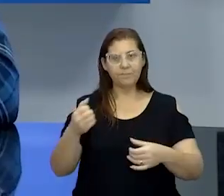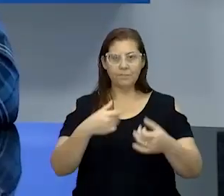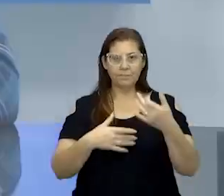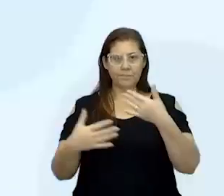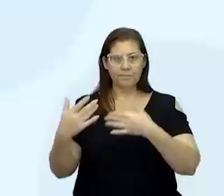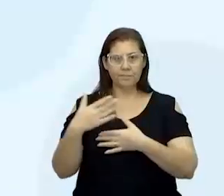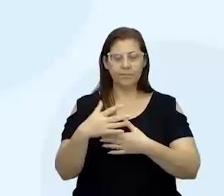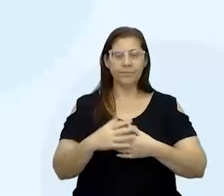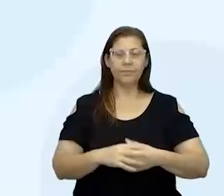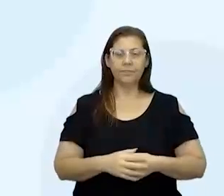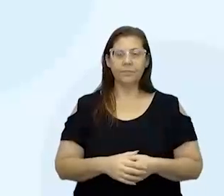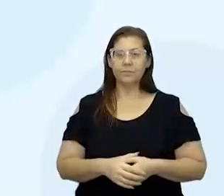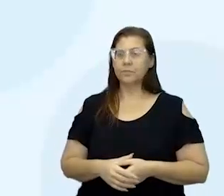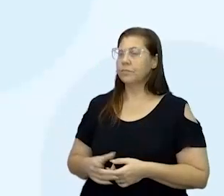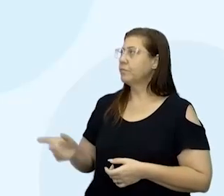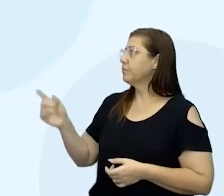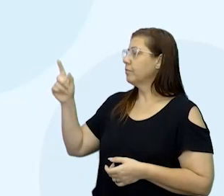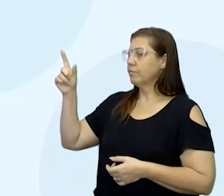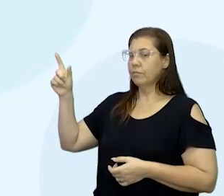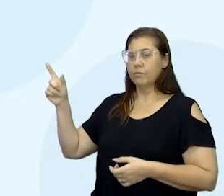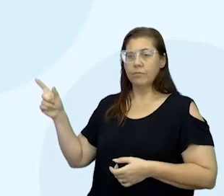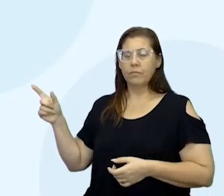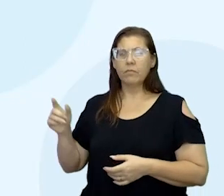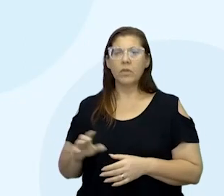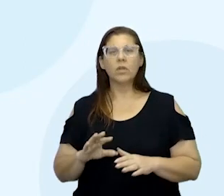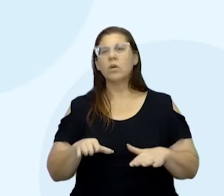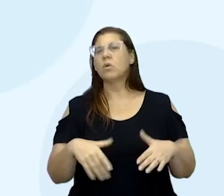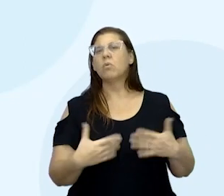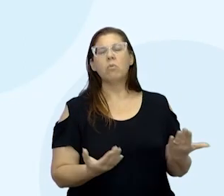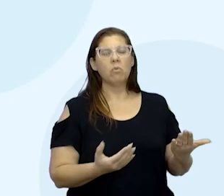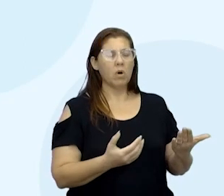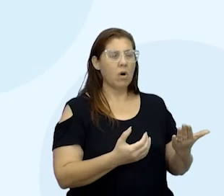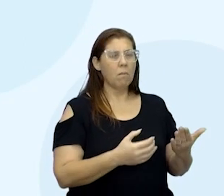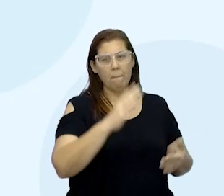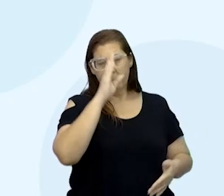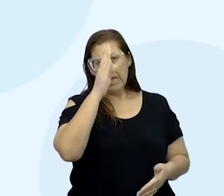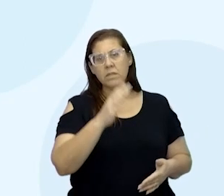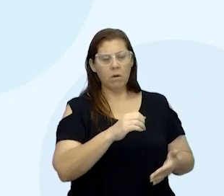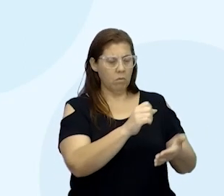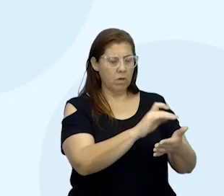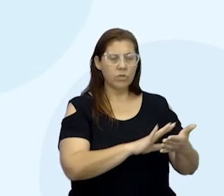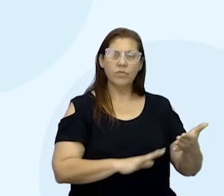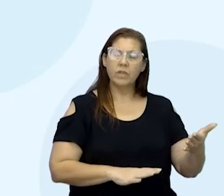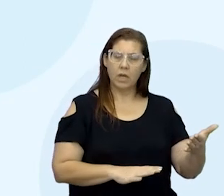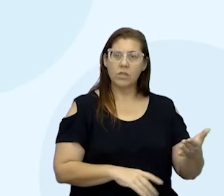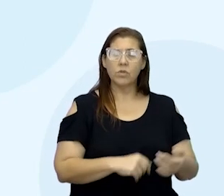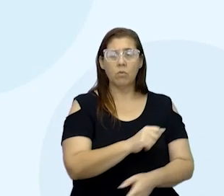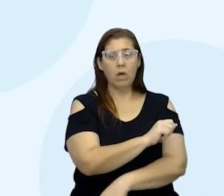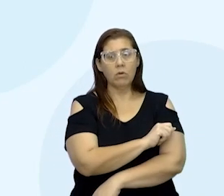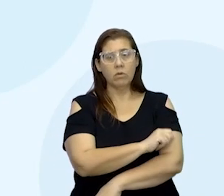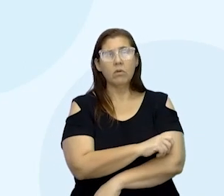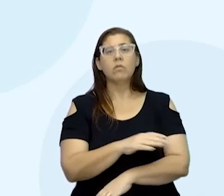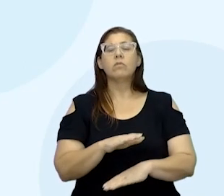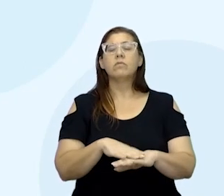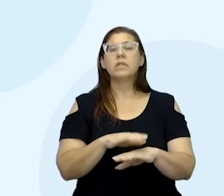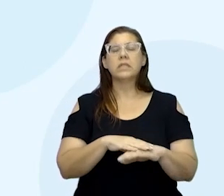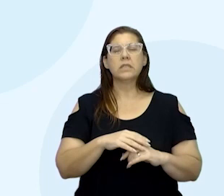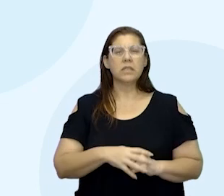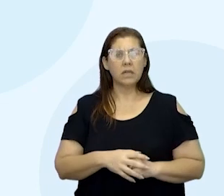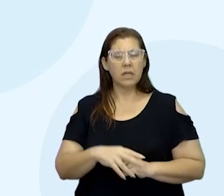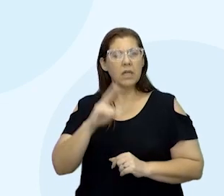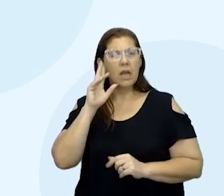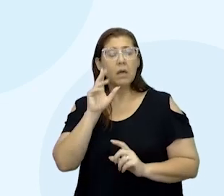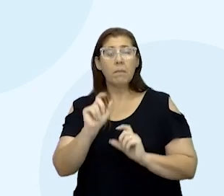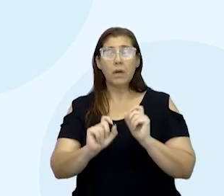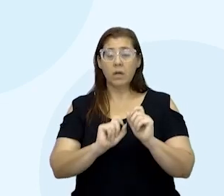uma vez. Vamos lá. Bem, qual que era a atividade principal que os estudantes devem realizar, né? Lembrando que